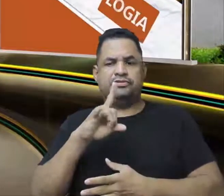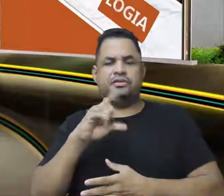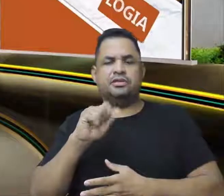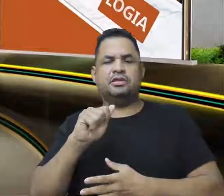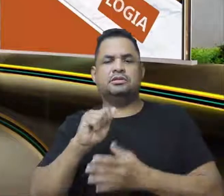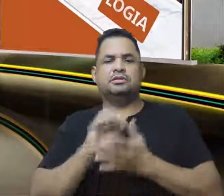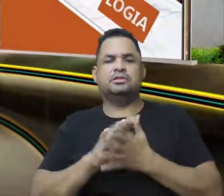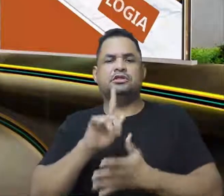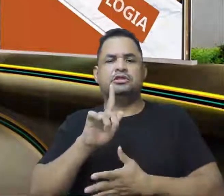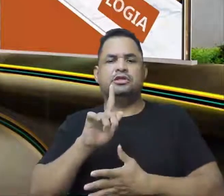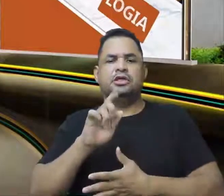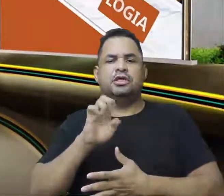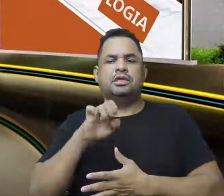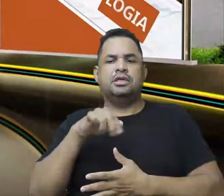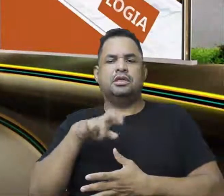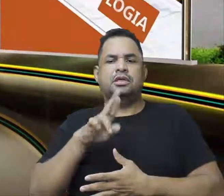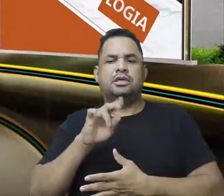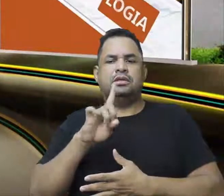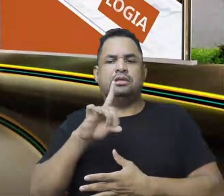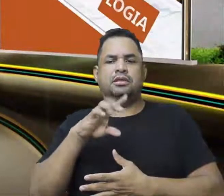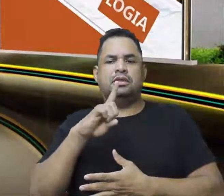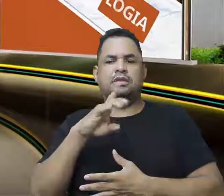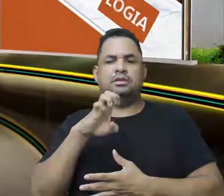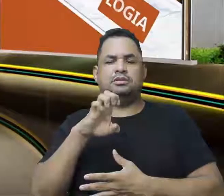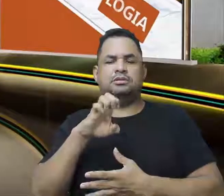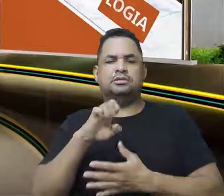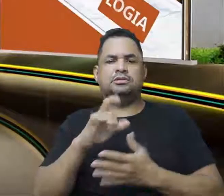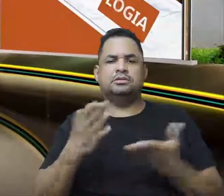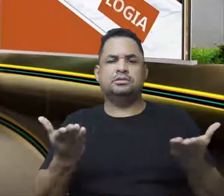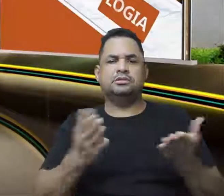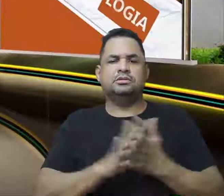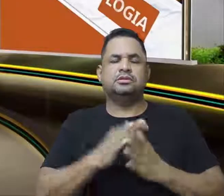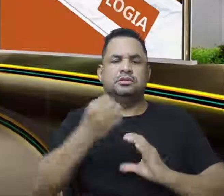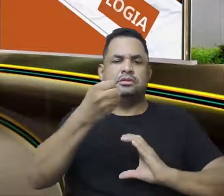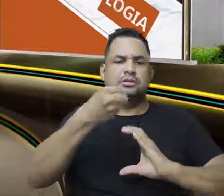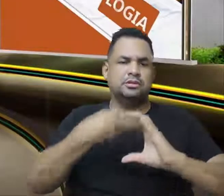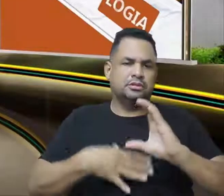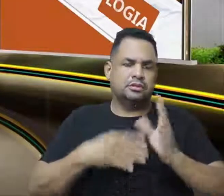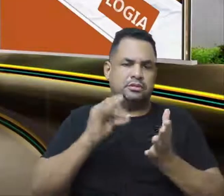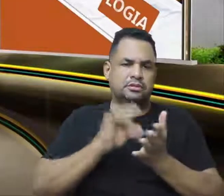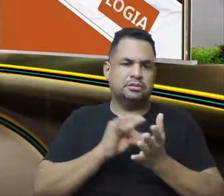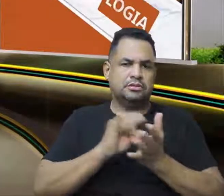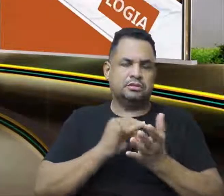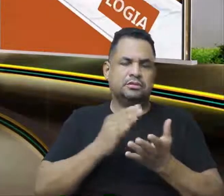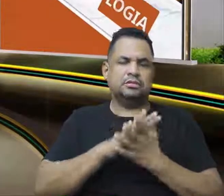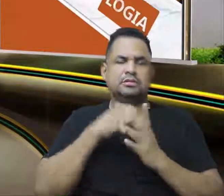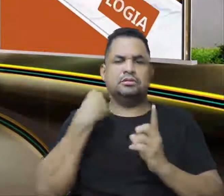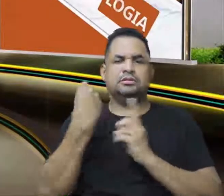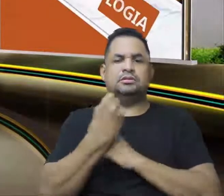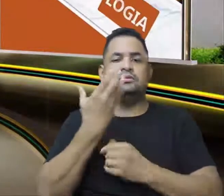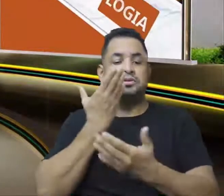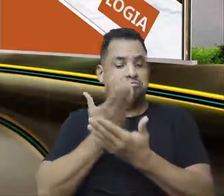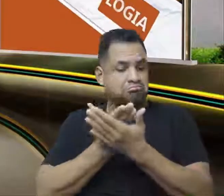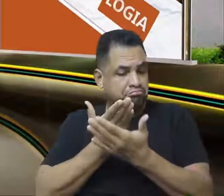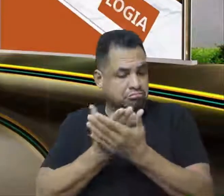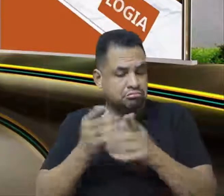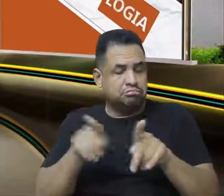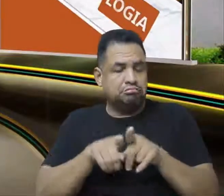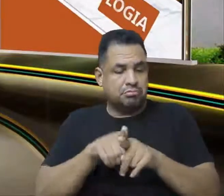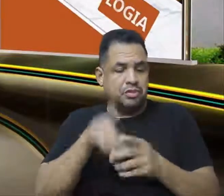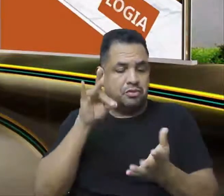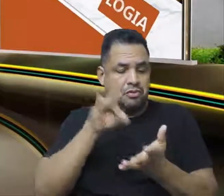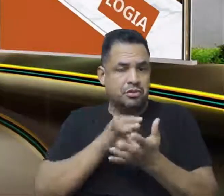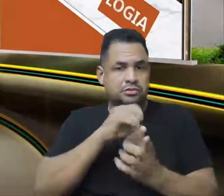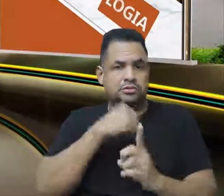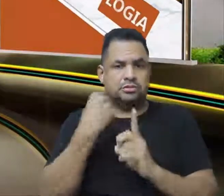generalidade né então são as características de um fato social estudar é um fato social tem